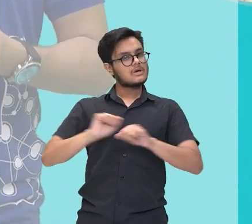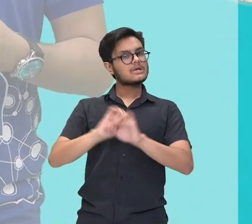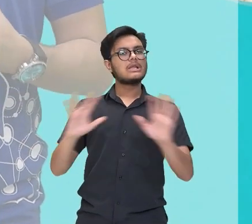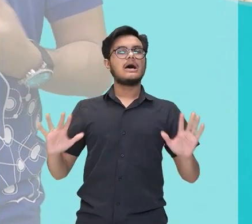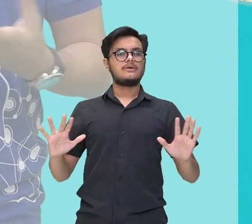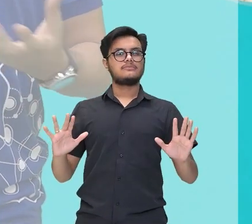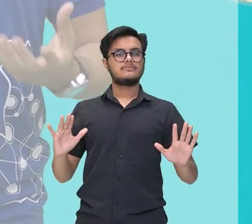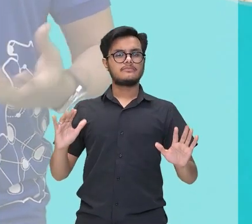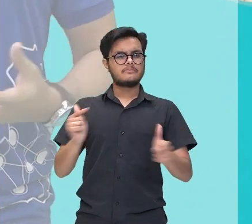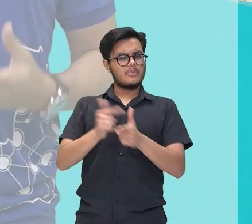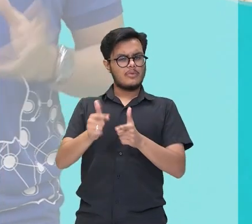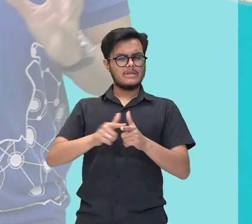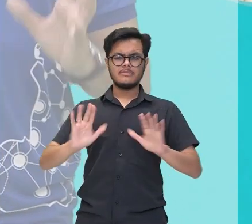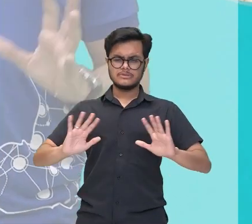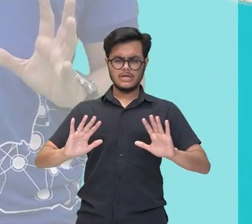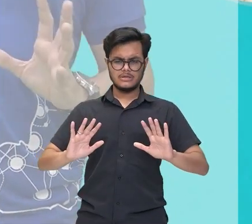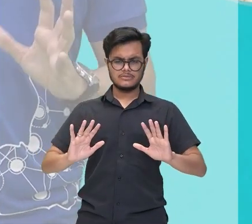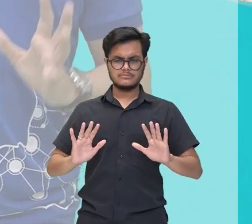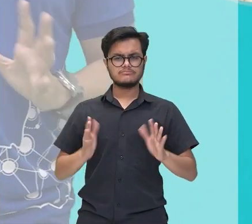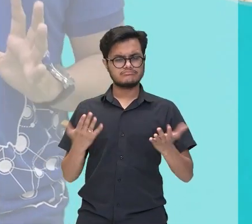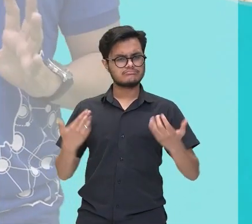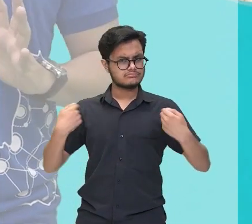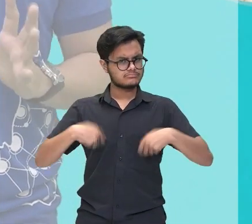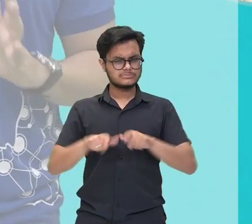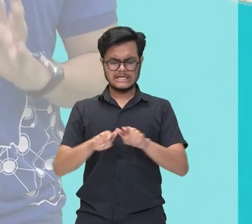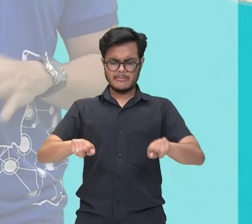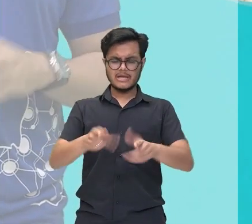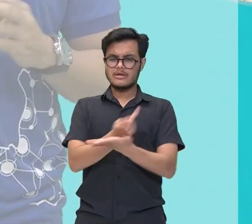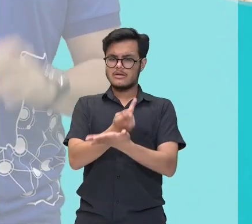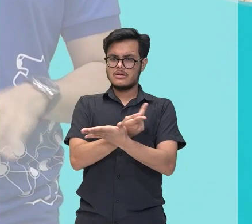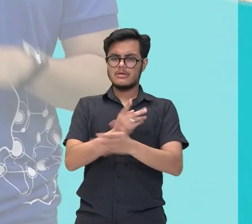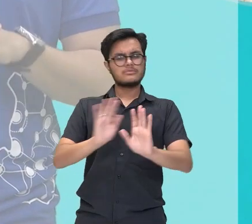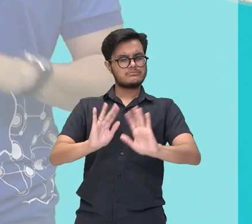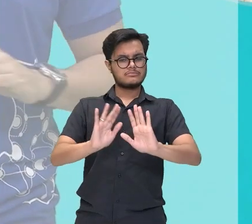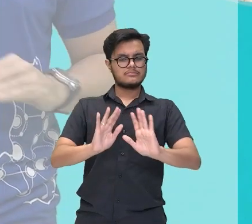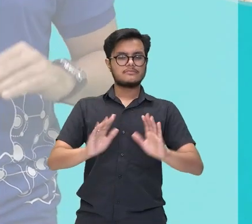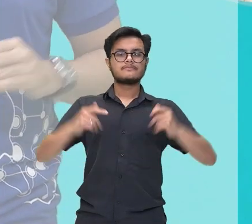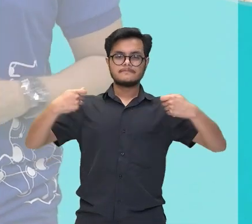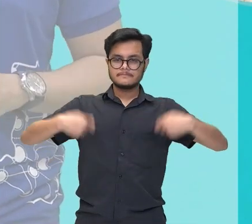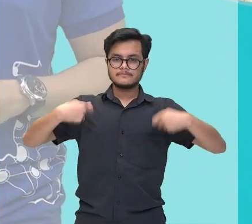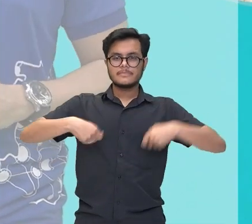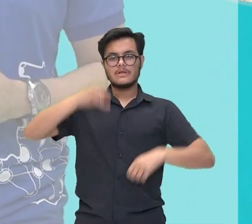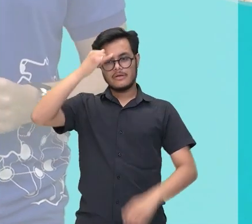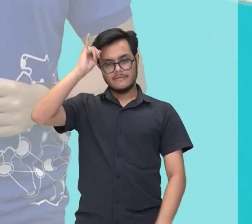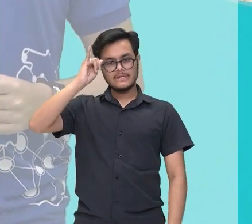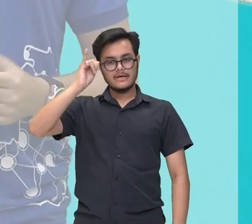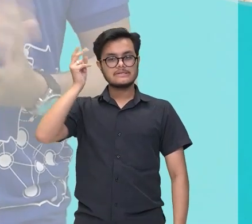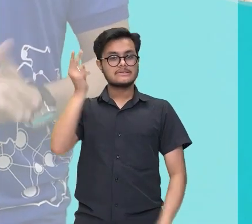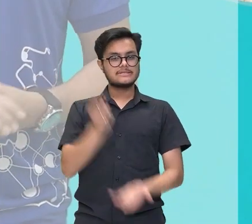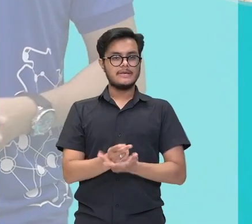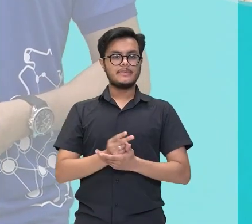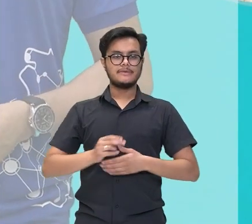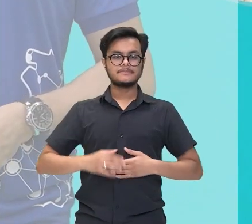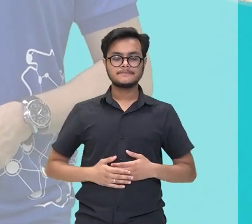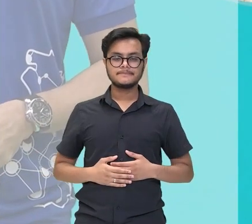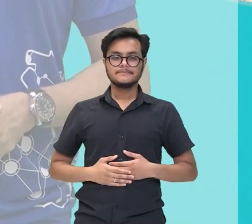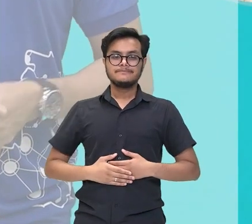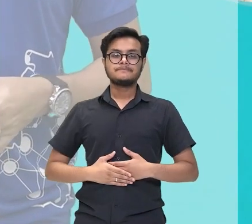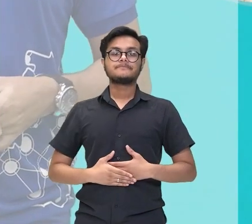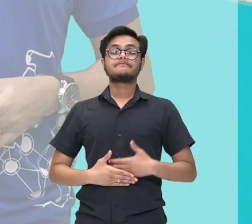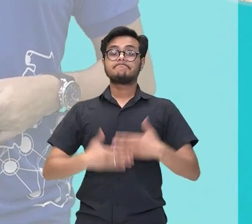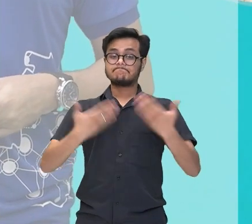que não tenha ali erros ortográficos, erros gramaticais, é bom sempre evitar. Na verdade, tem que evitar, tá bom?